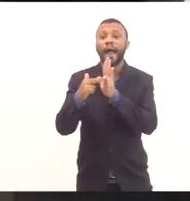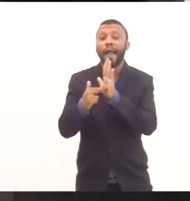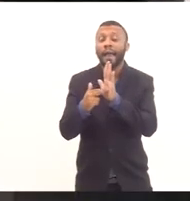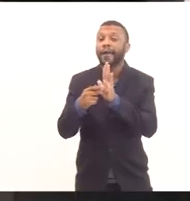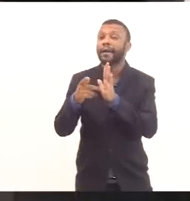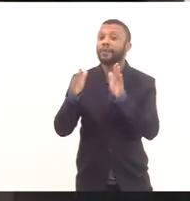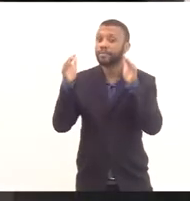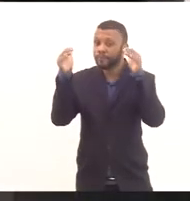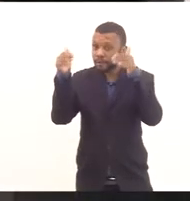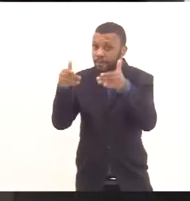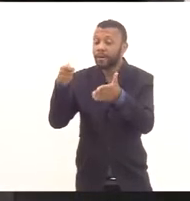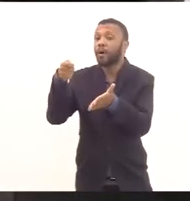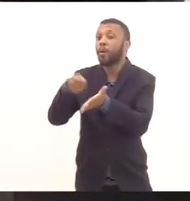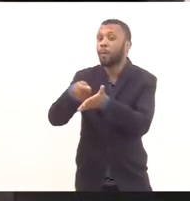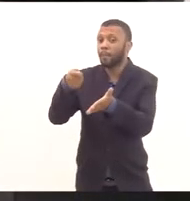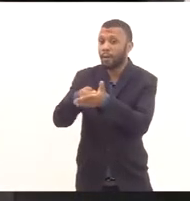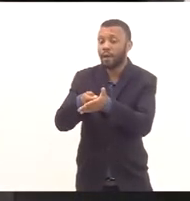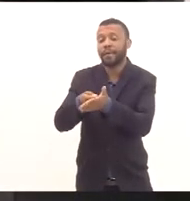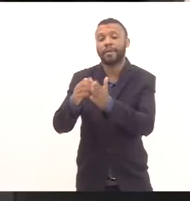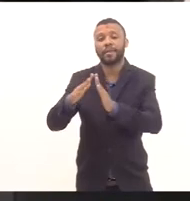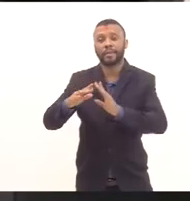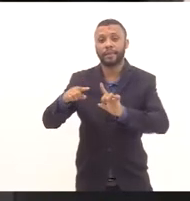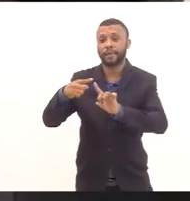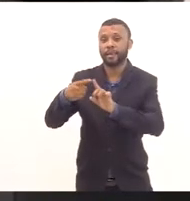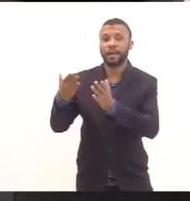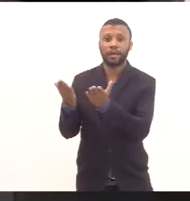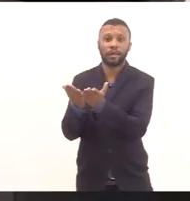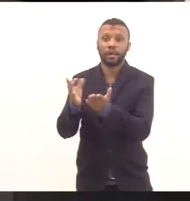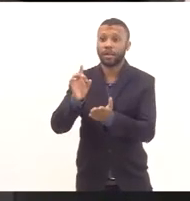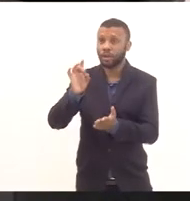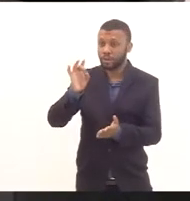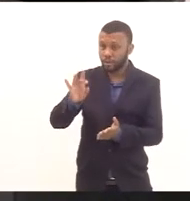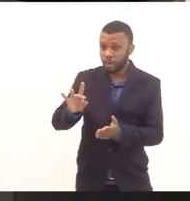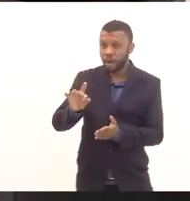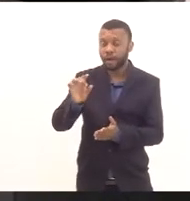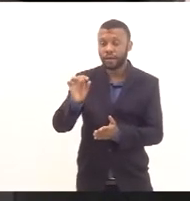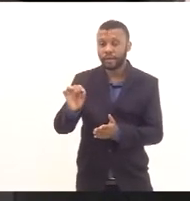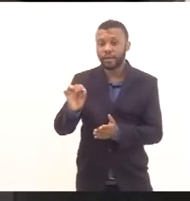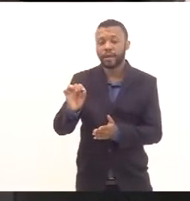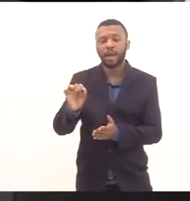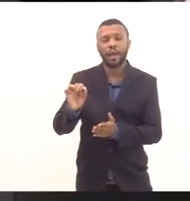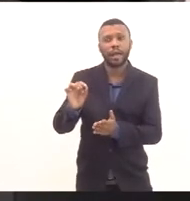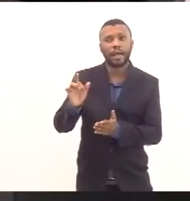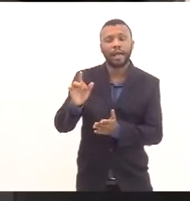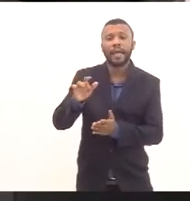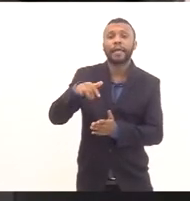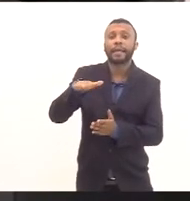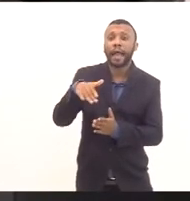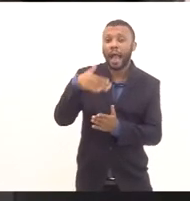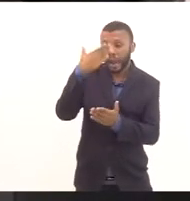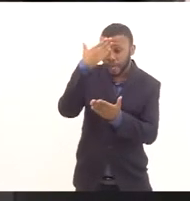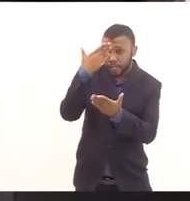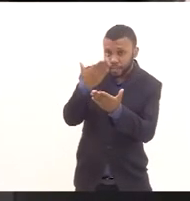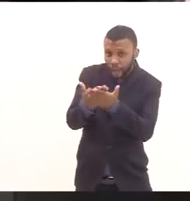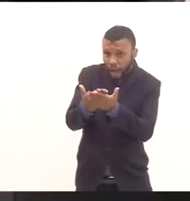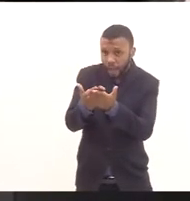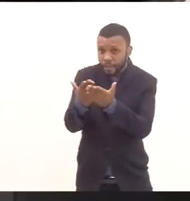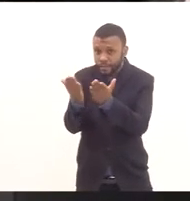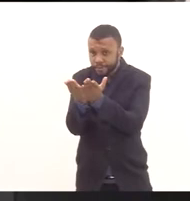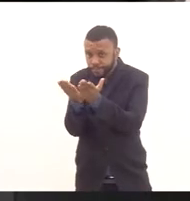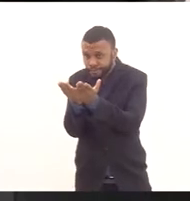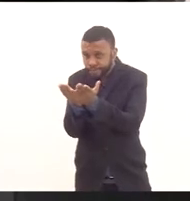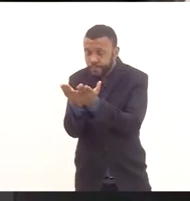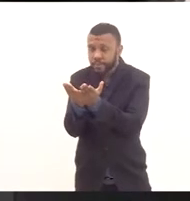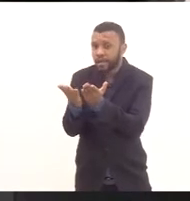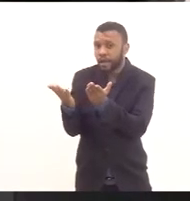impostas por esta igreja que somente aqueles que processo aquela determinada fé fizessem jus